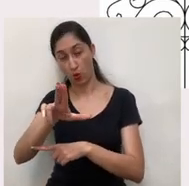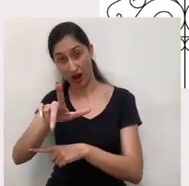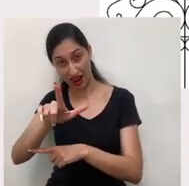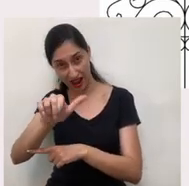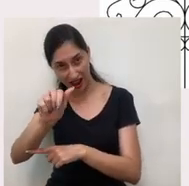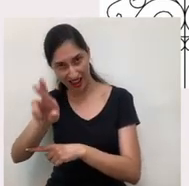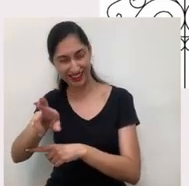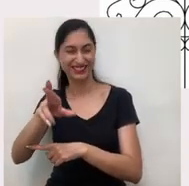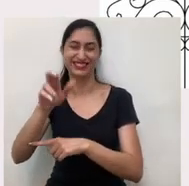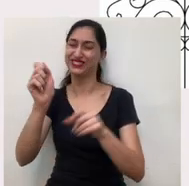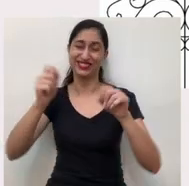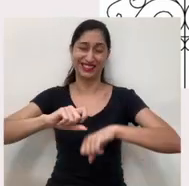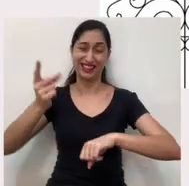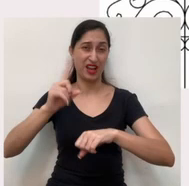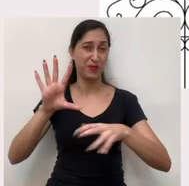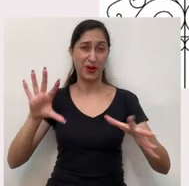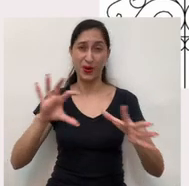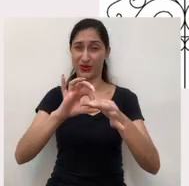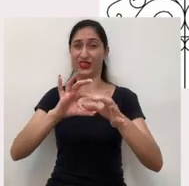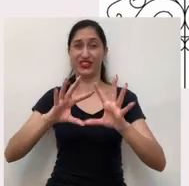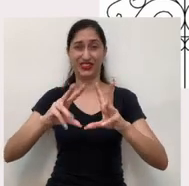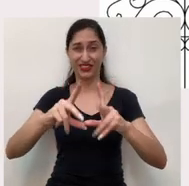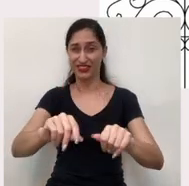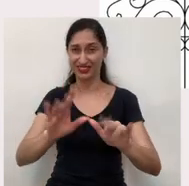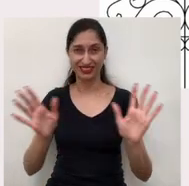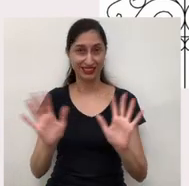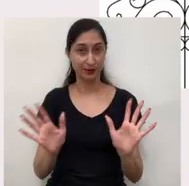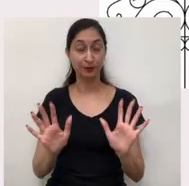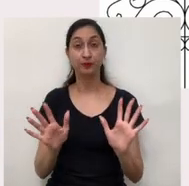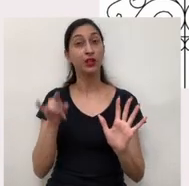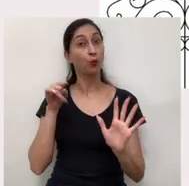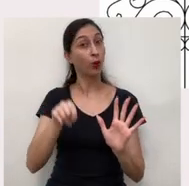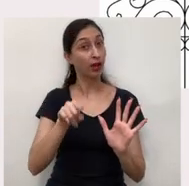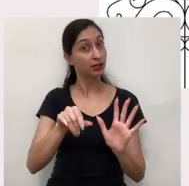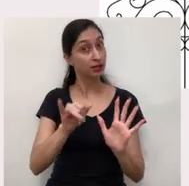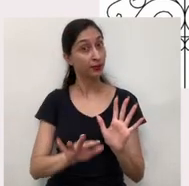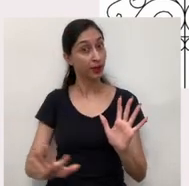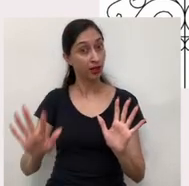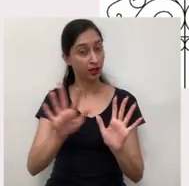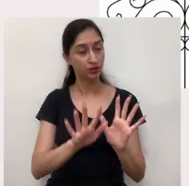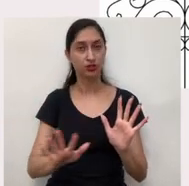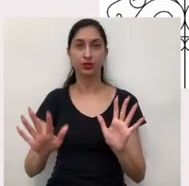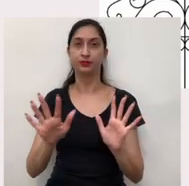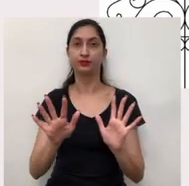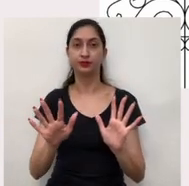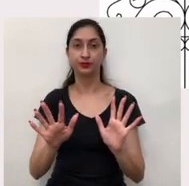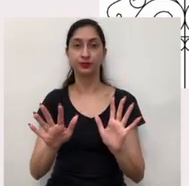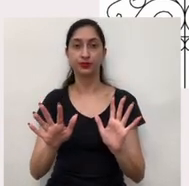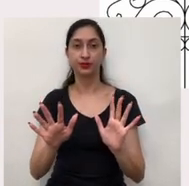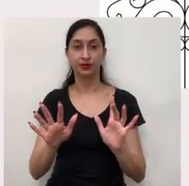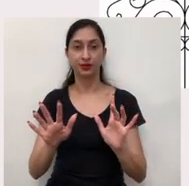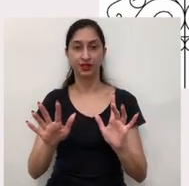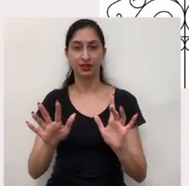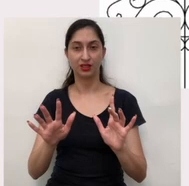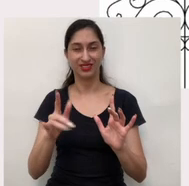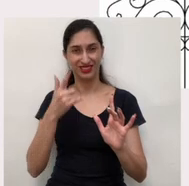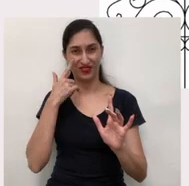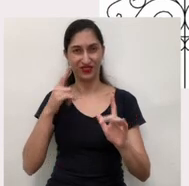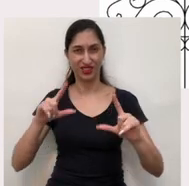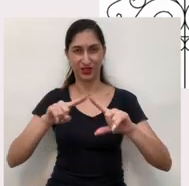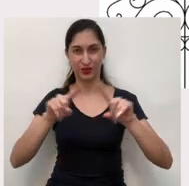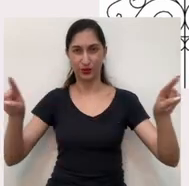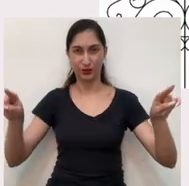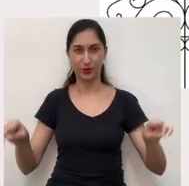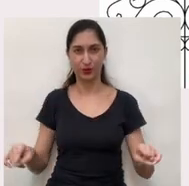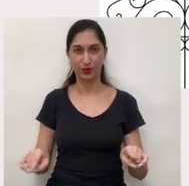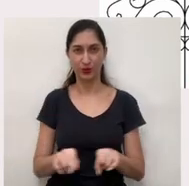inagrupáveis, vamos dizer assim, né. Então, essa imagem em cima aí do André, que se sobrepõe